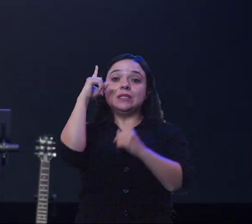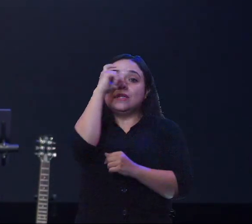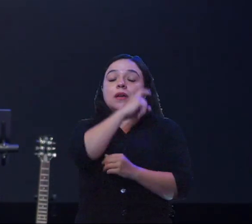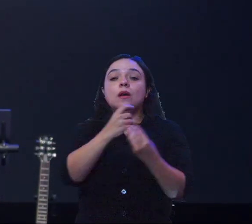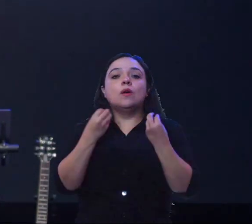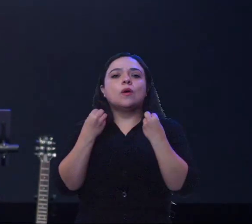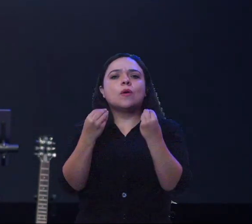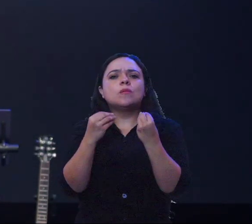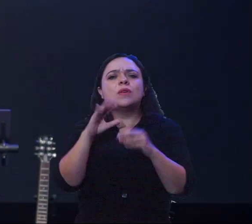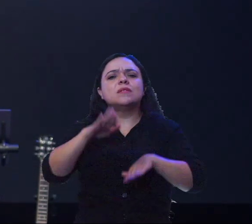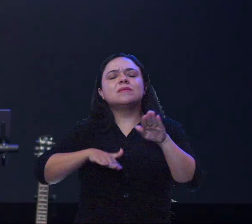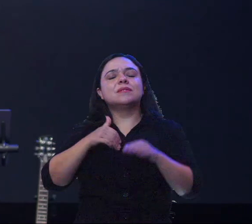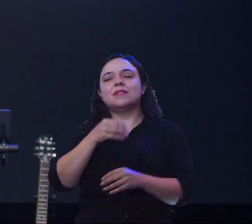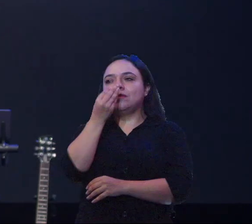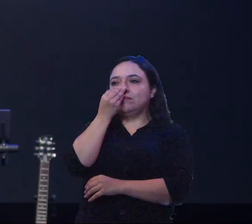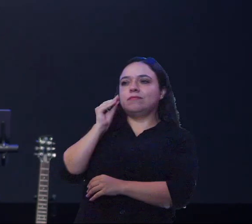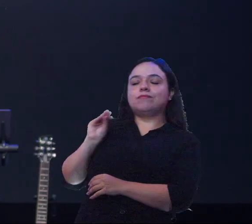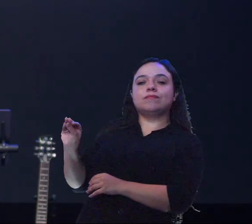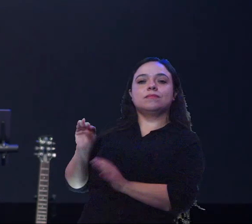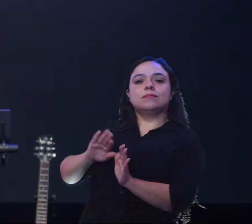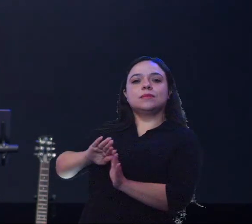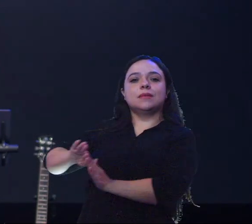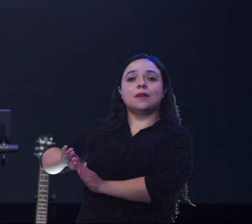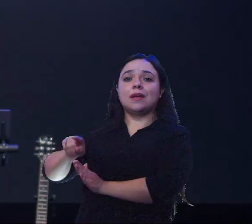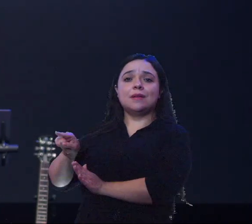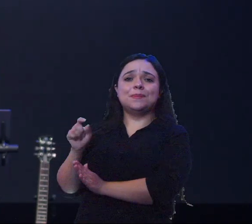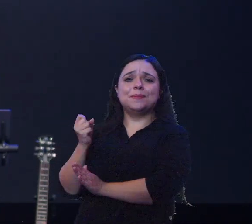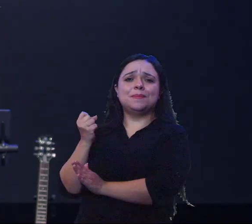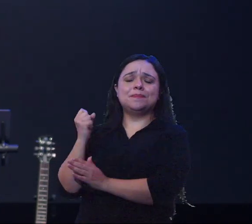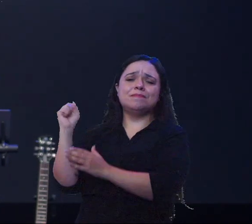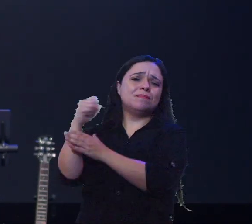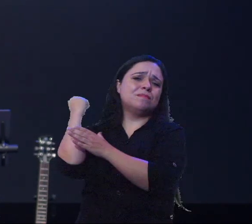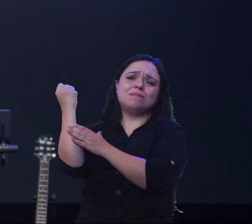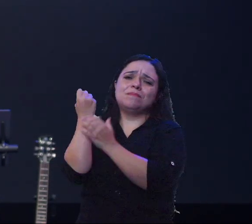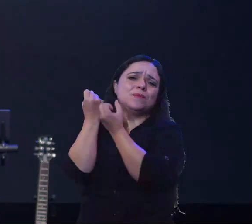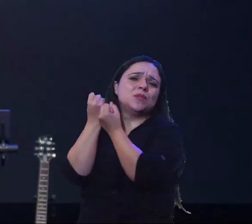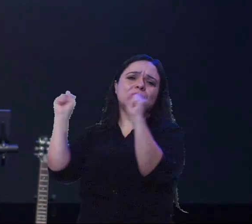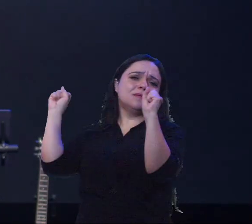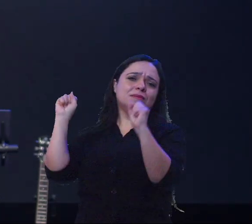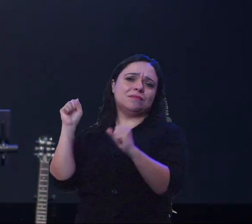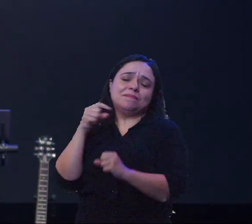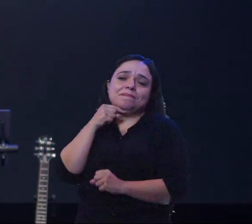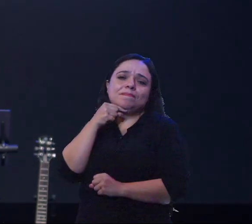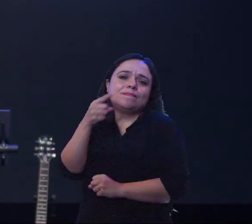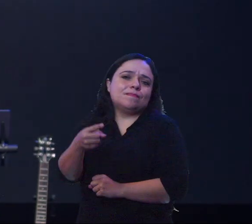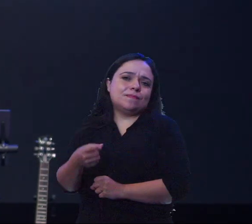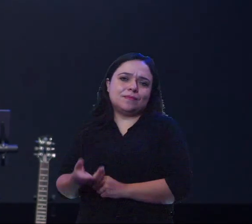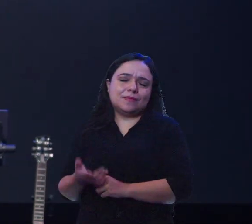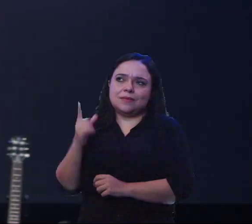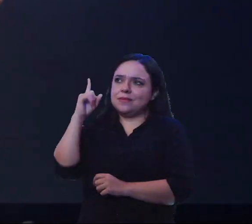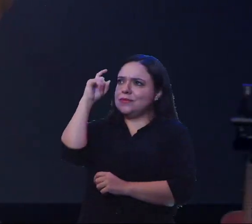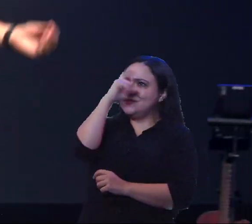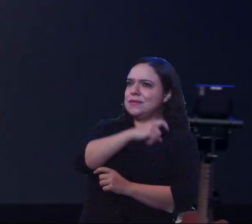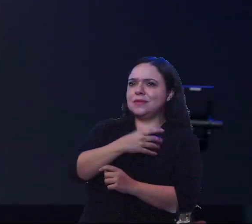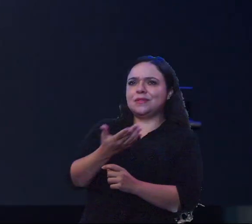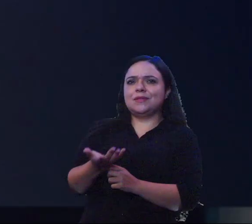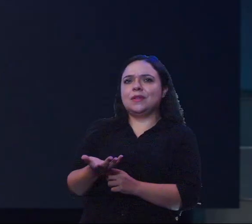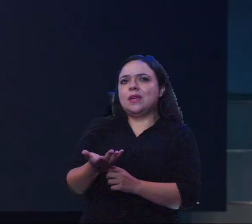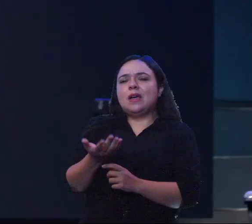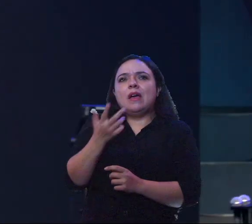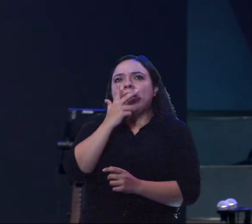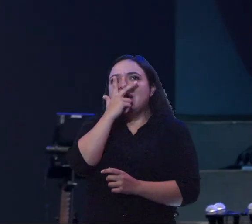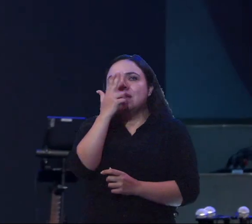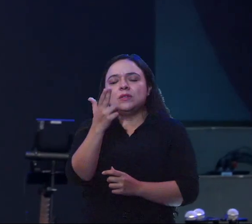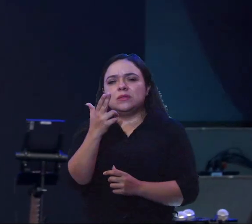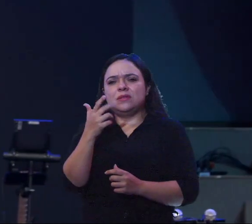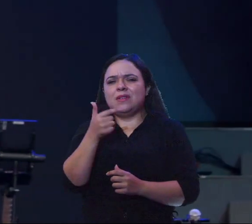prefere simplesmente deixar de lado. Porque é impossível, ou é muito difícil, ou Deus, talvez não seja eu a